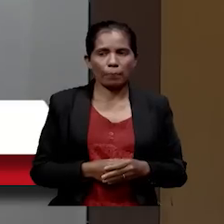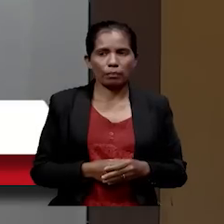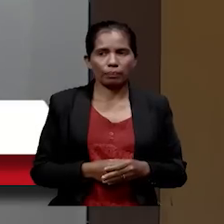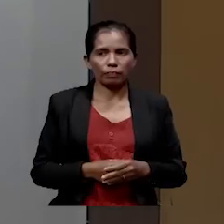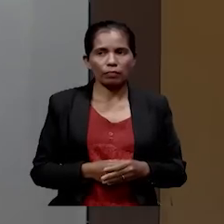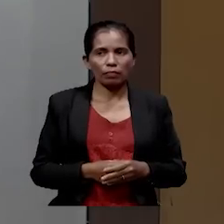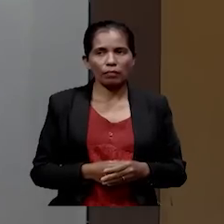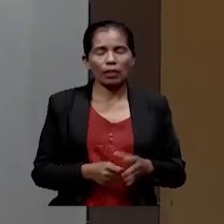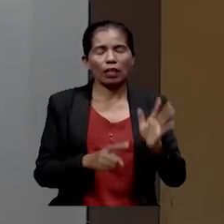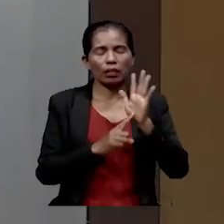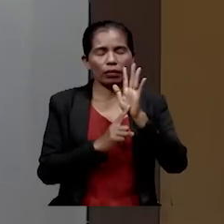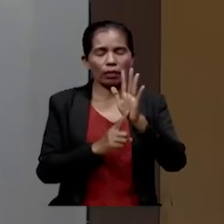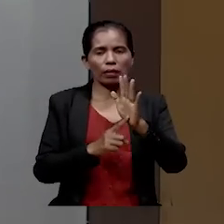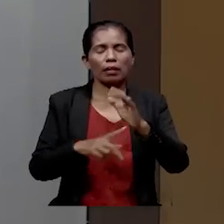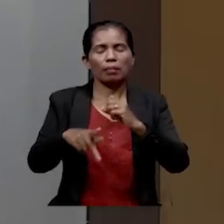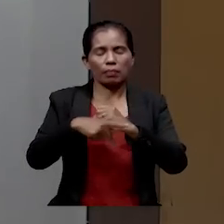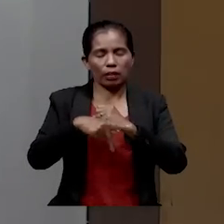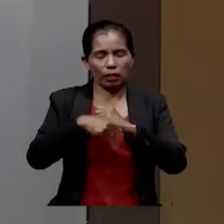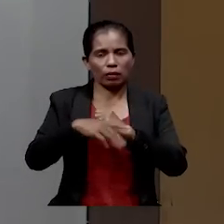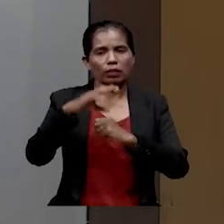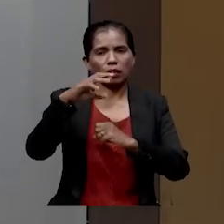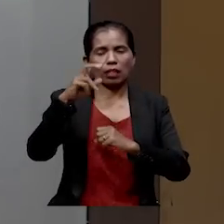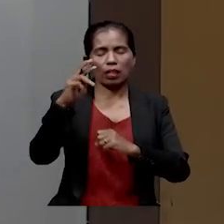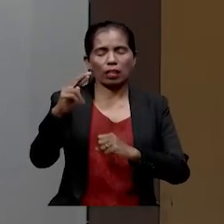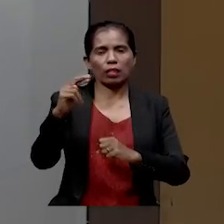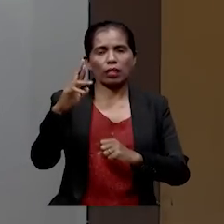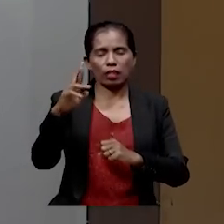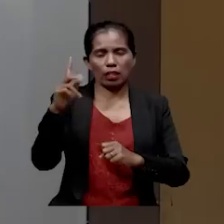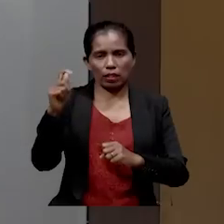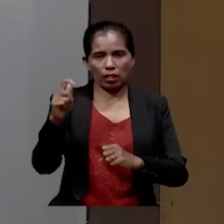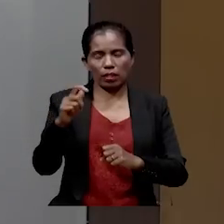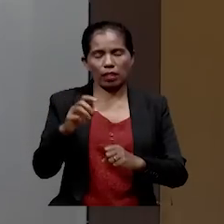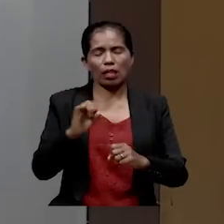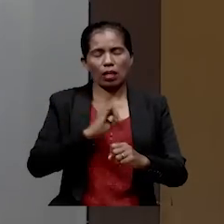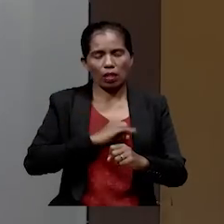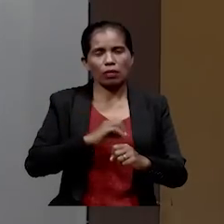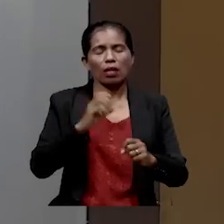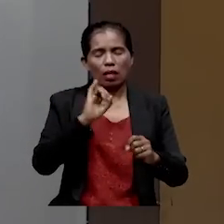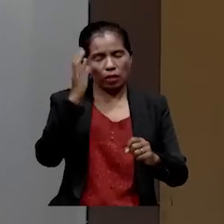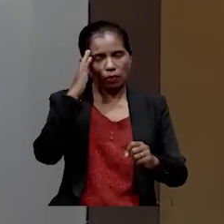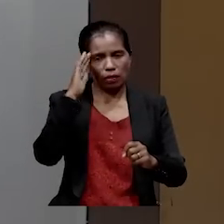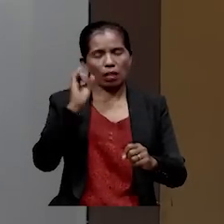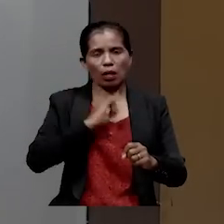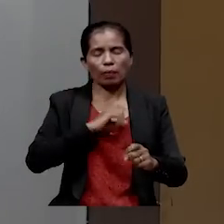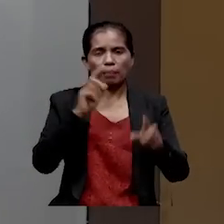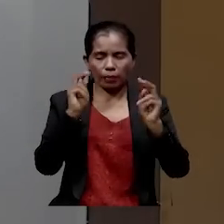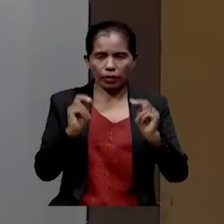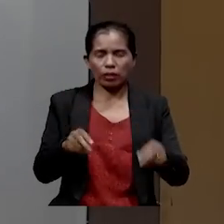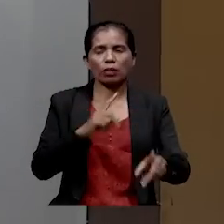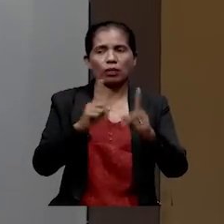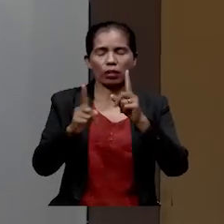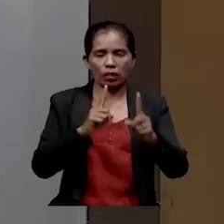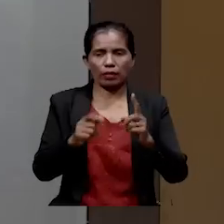sai porta-voz partido CNRT nian, nime gawano ine ao preciso colia, tamba desde